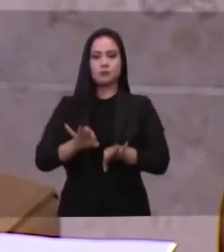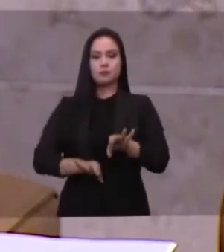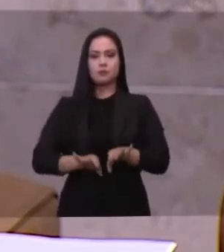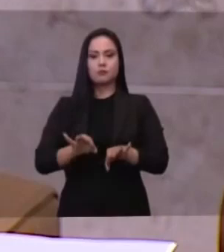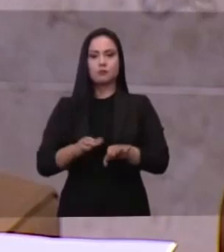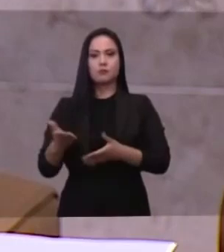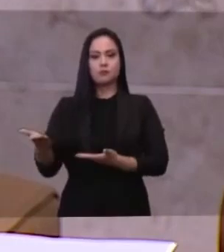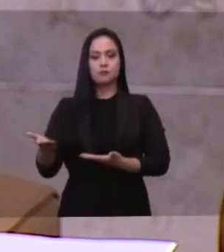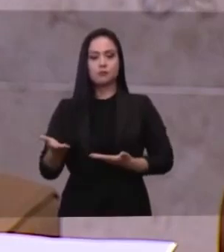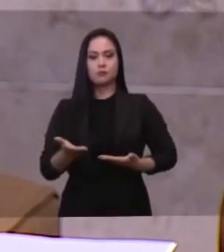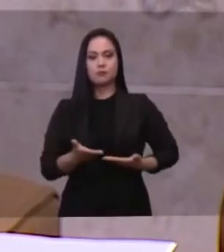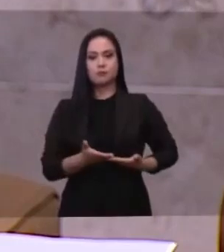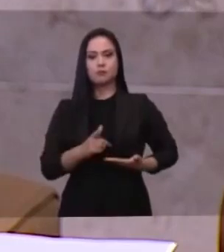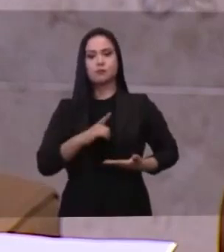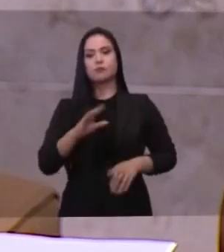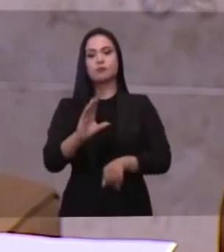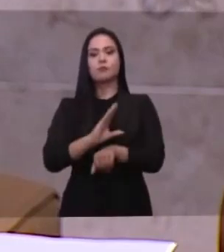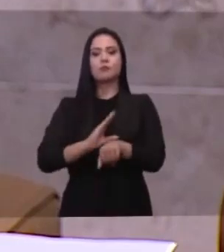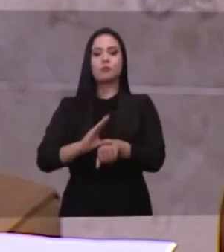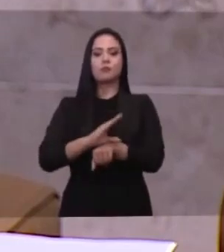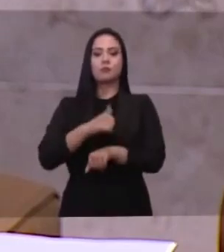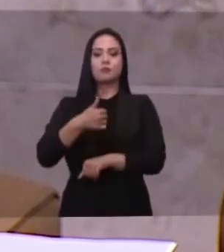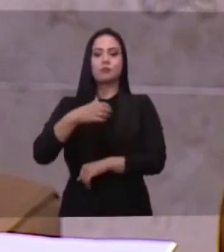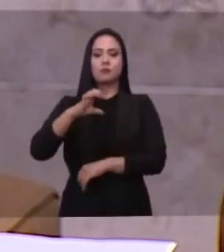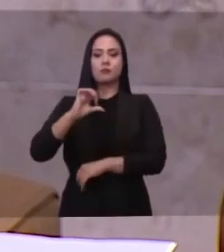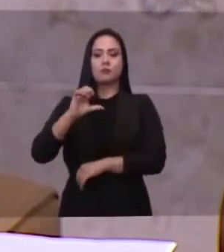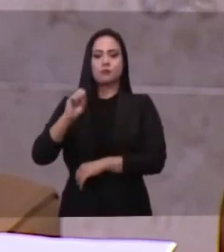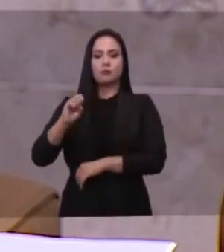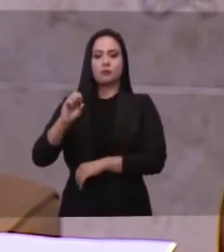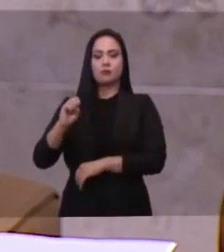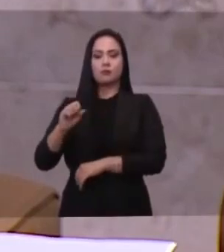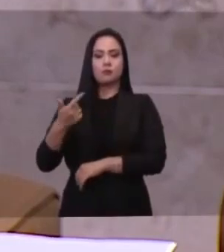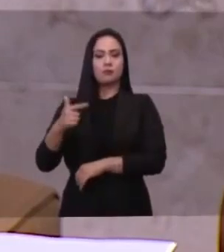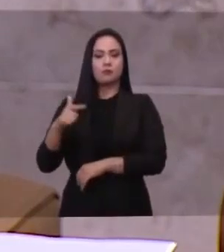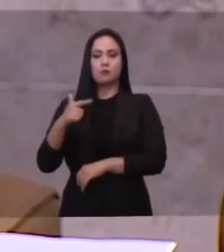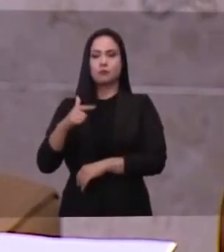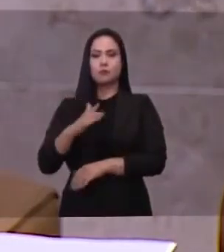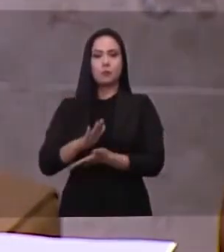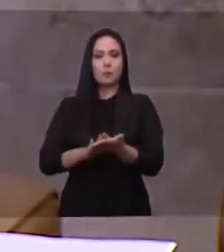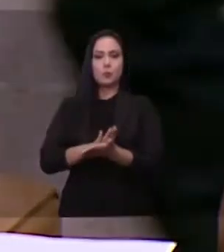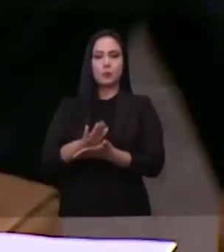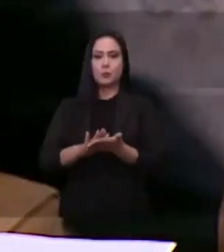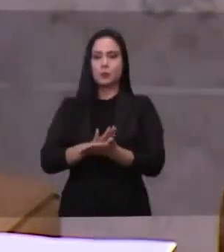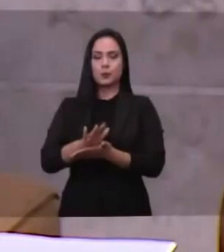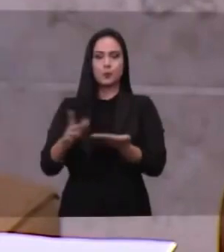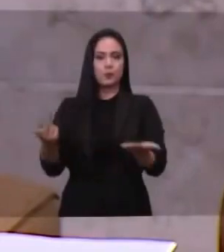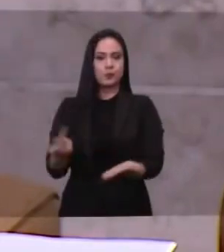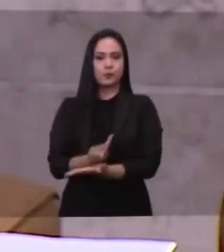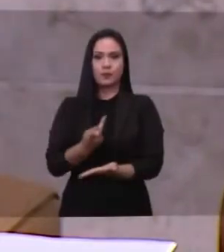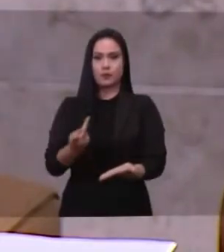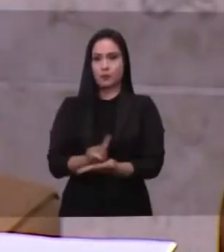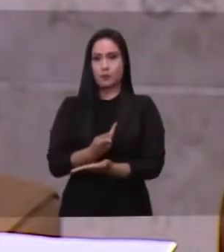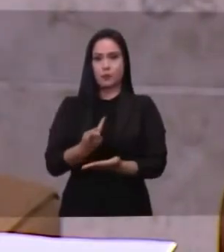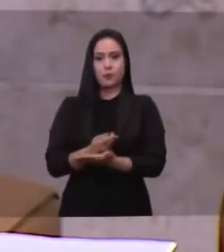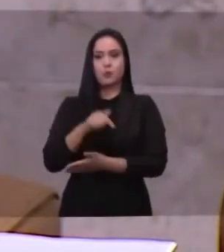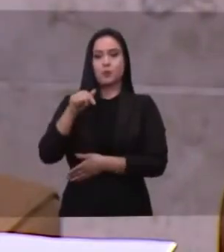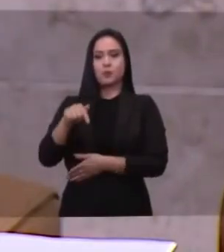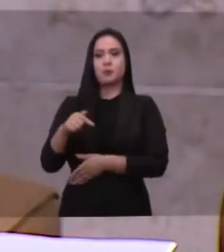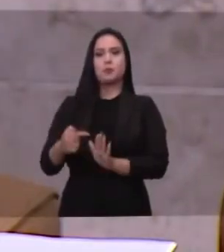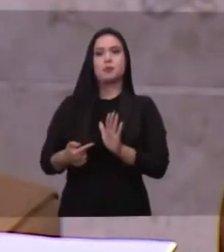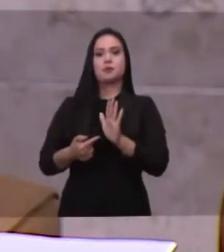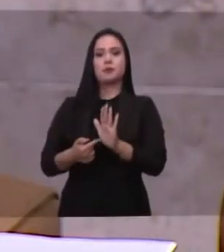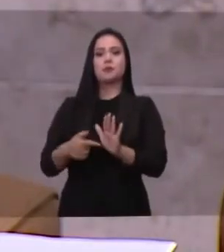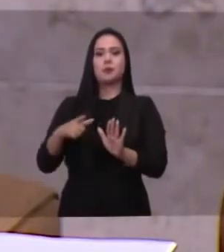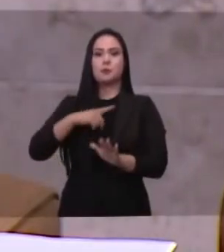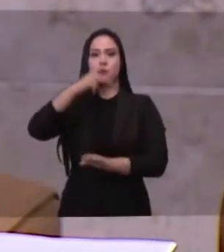foram recepcionadas pela Constitucional de 88, não padecendo de nenhum vício a execução que assim seja levado a cabo